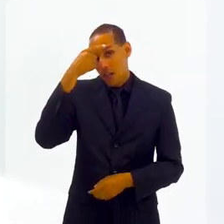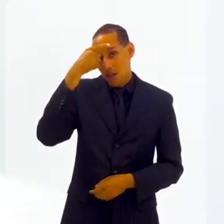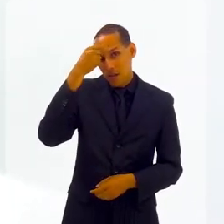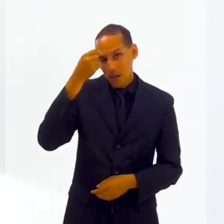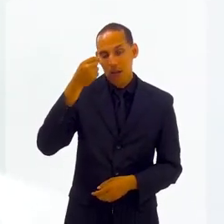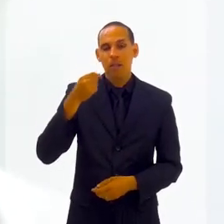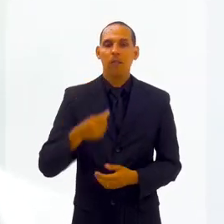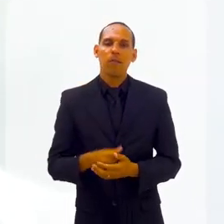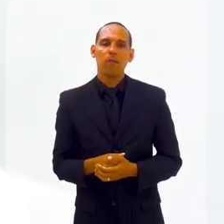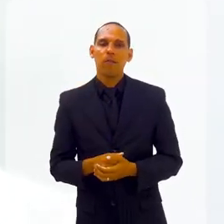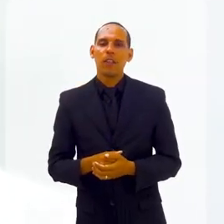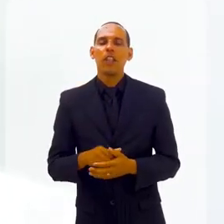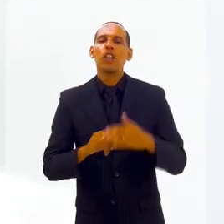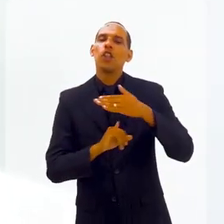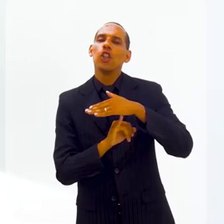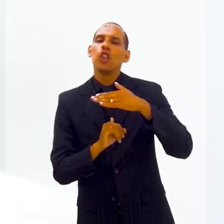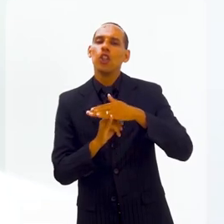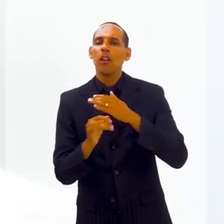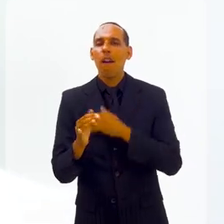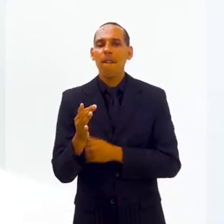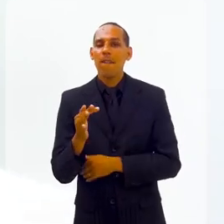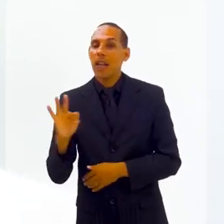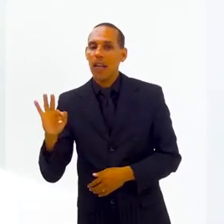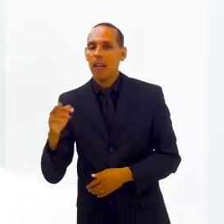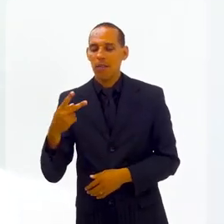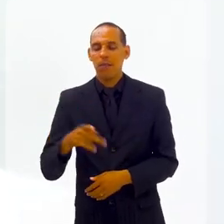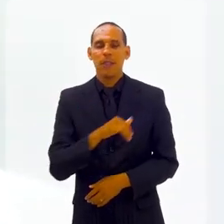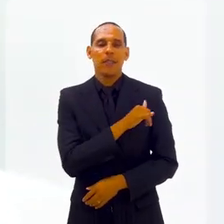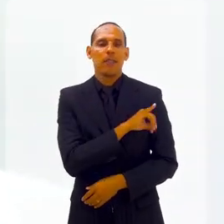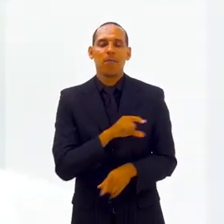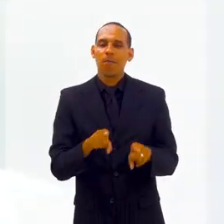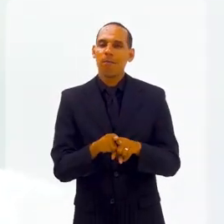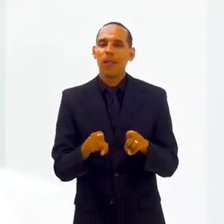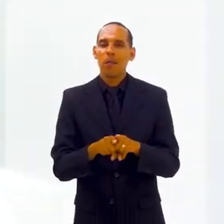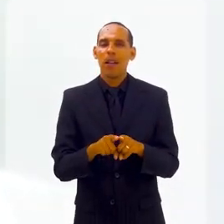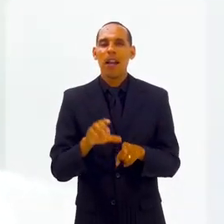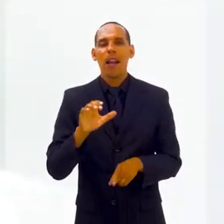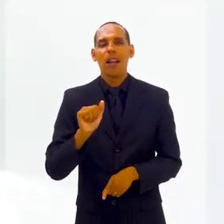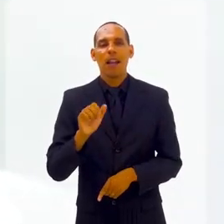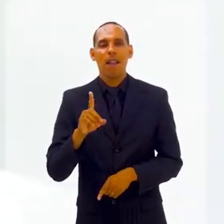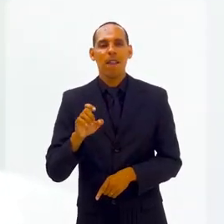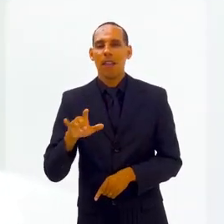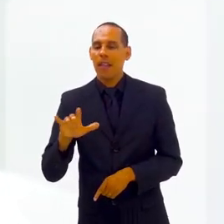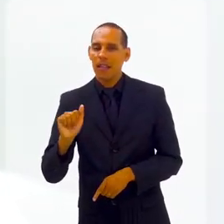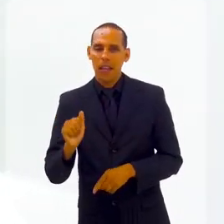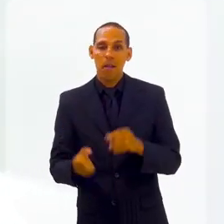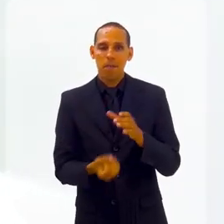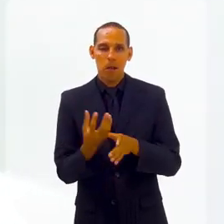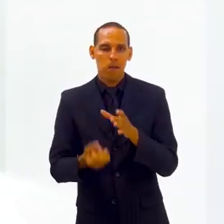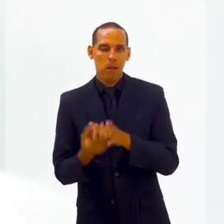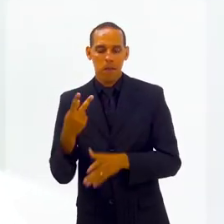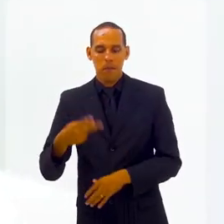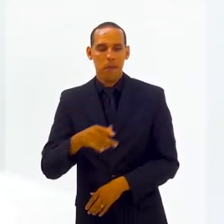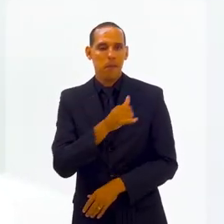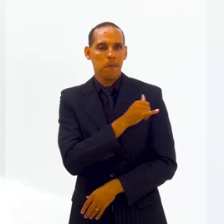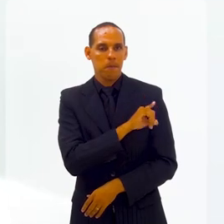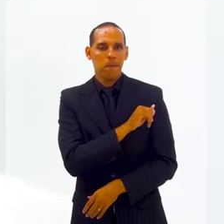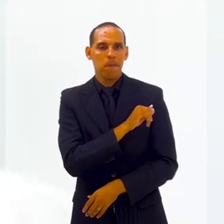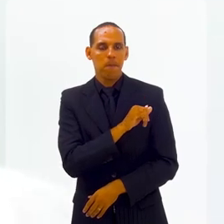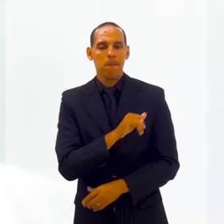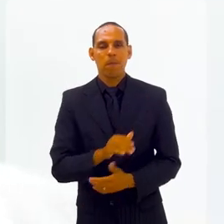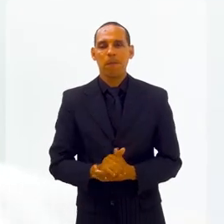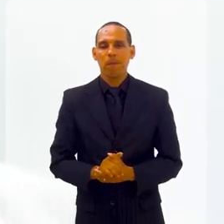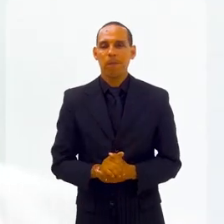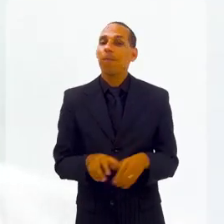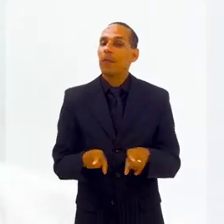as Universidades os institutos federais né do Rio de Janeiro e todas as cadeias produtivas que a gente tem no nosso estado né